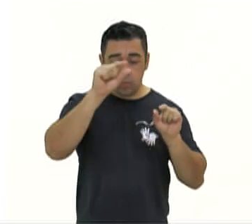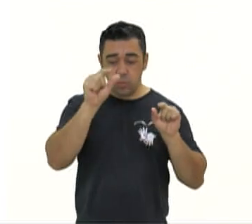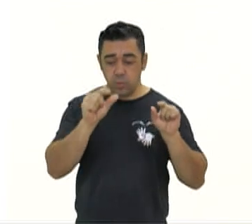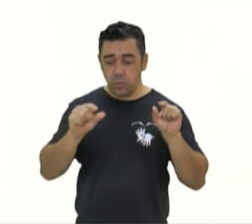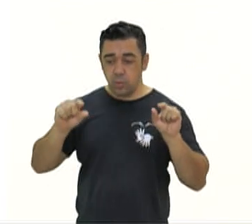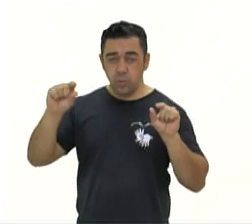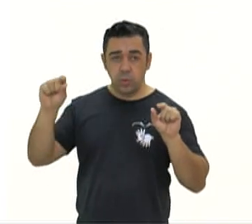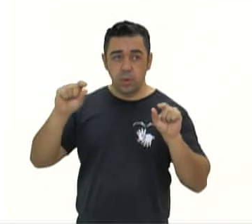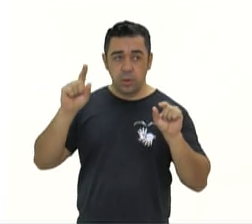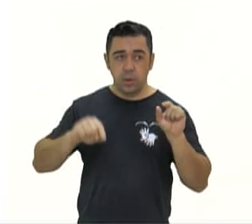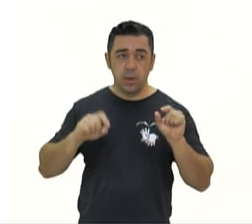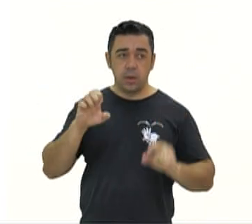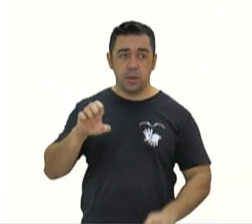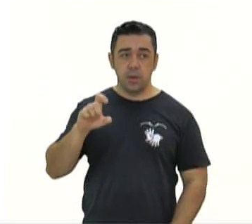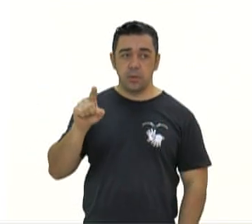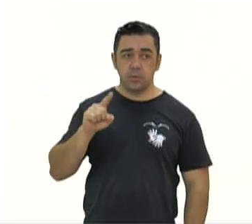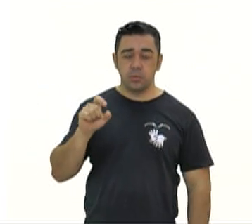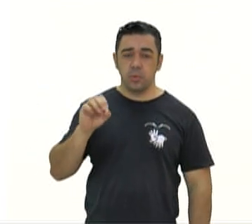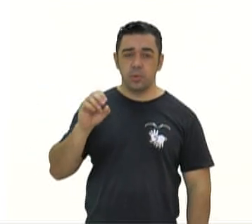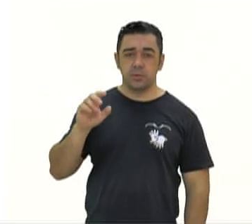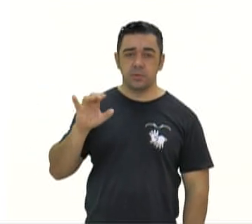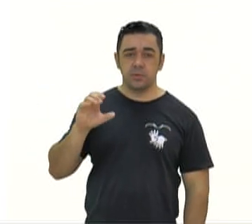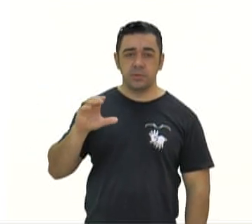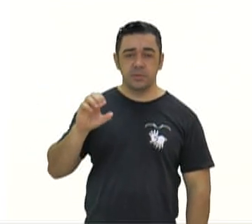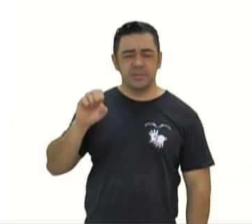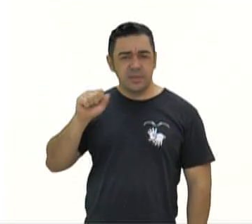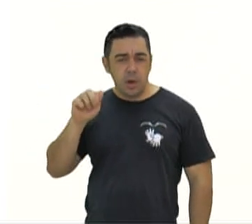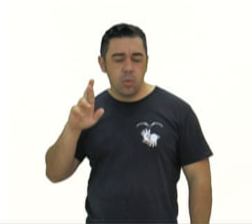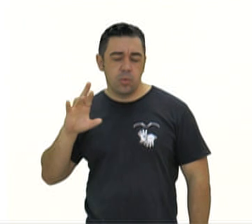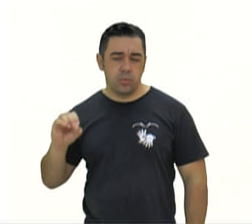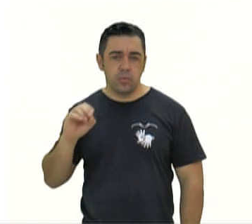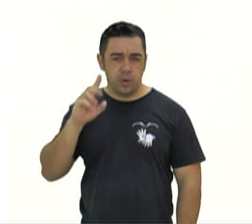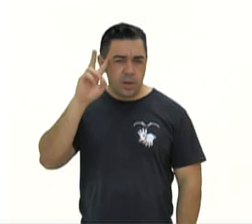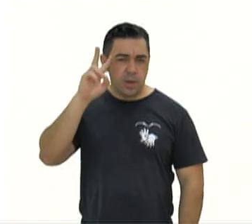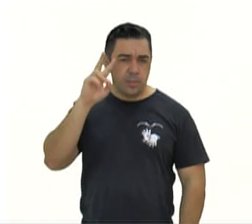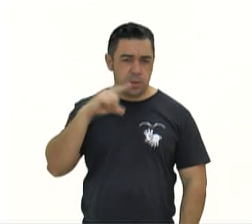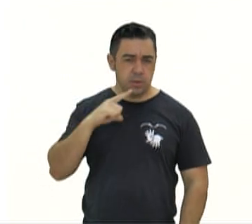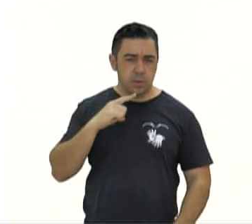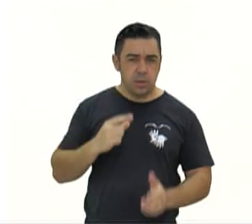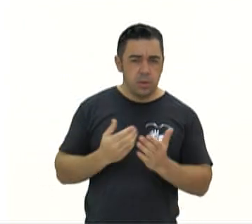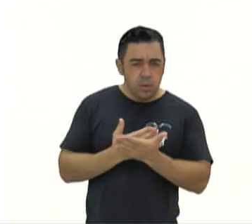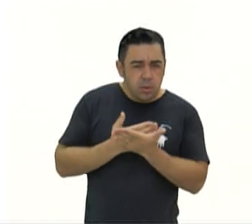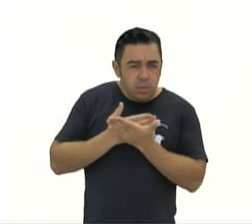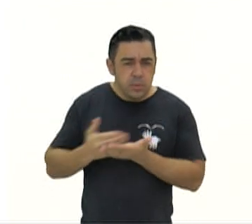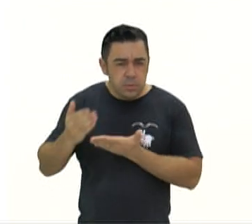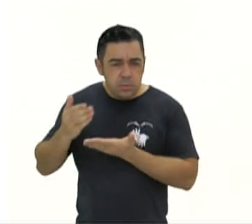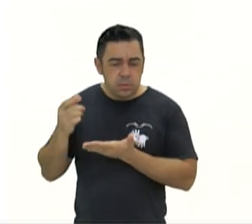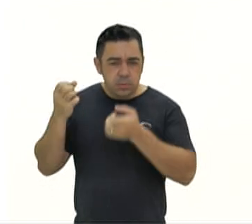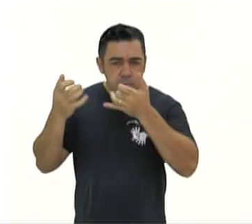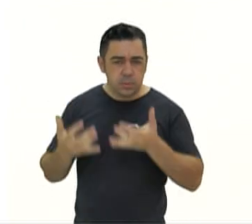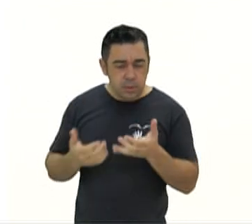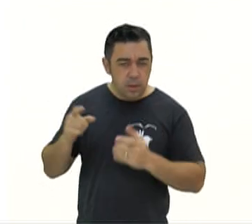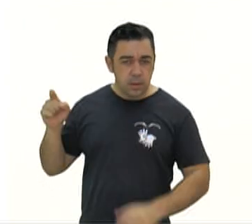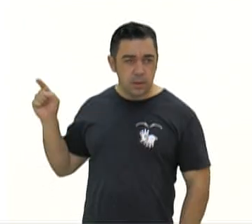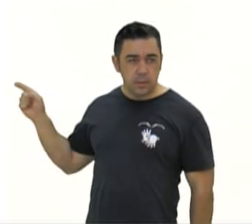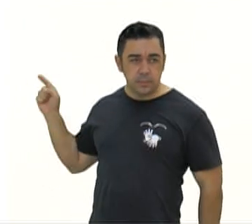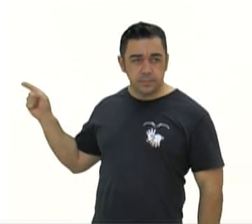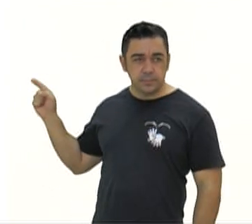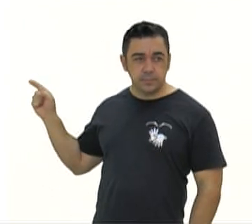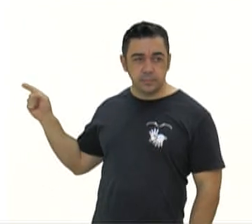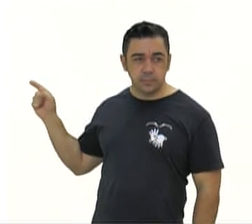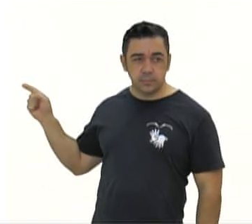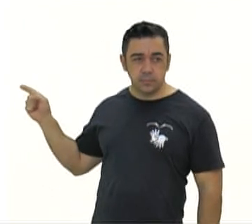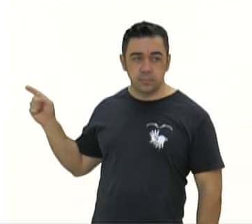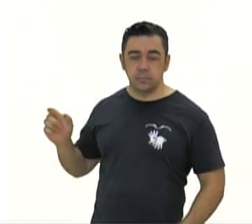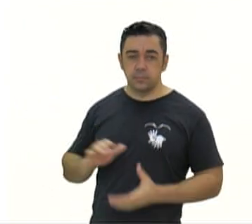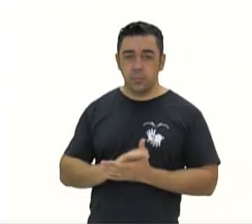que é o mesossauro, que é o primeiro fóssil que apareceu para vocês lá naquele slide de abertura, que falava de evidências evolutivas. Então, veja só, a gente encontra o